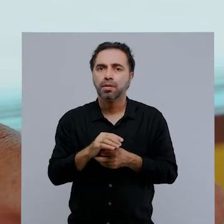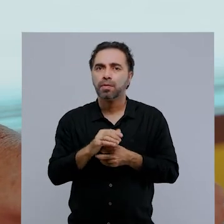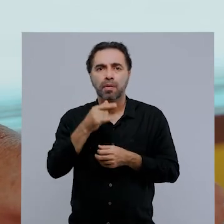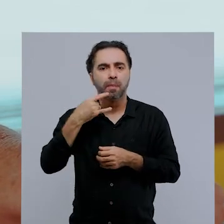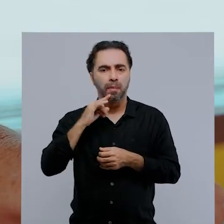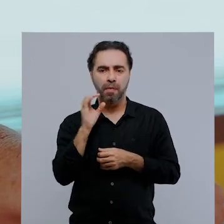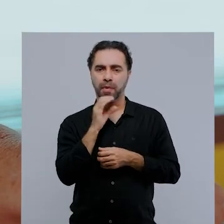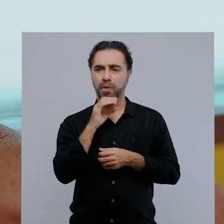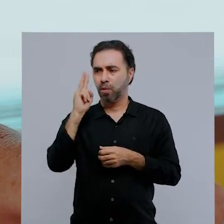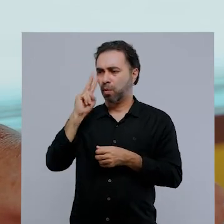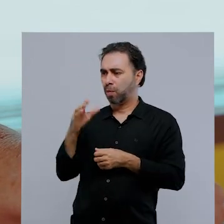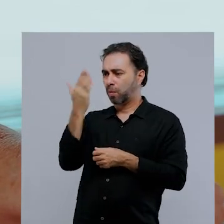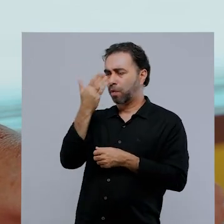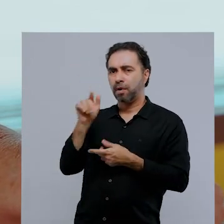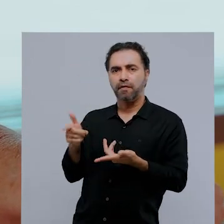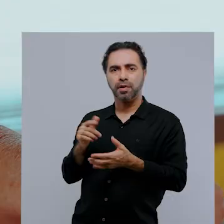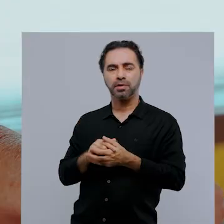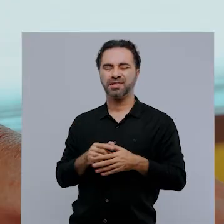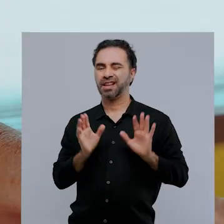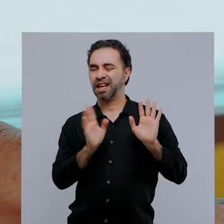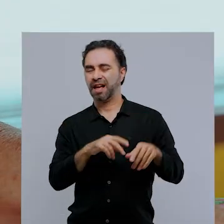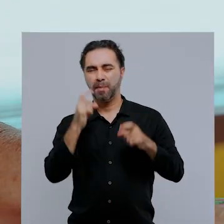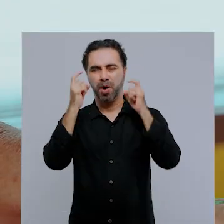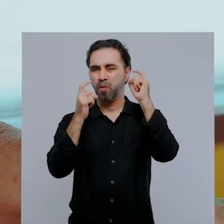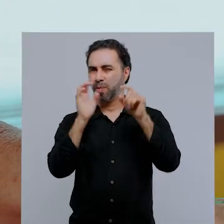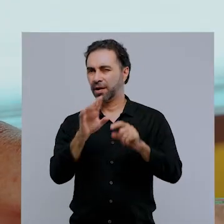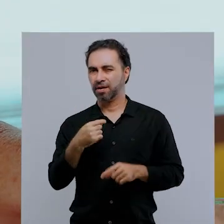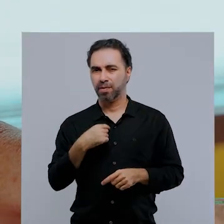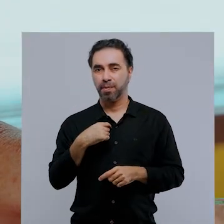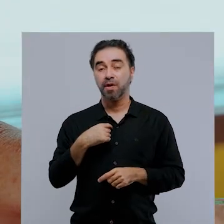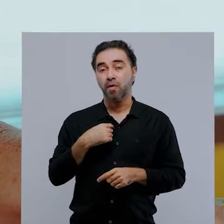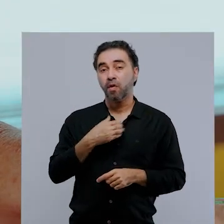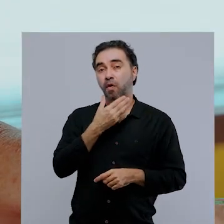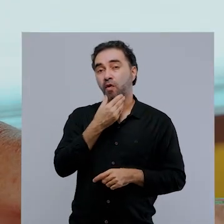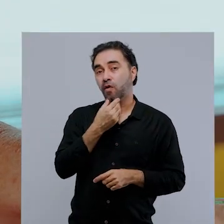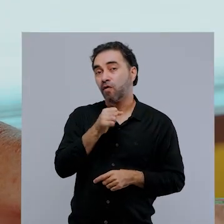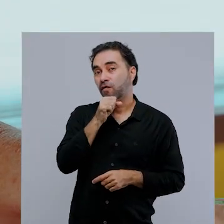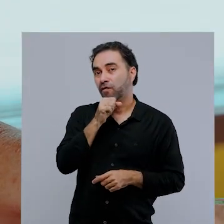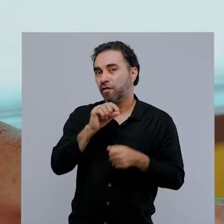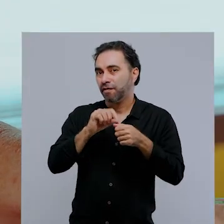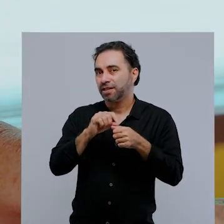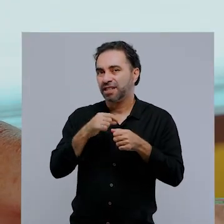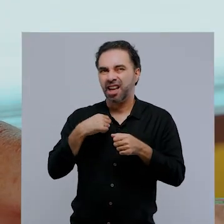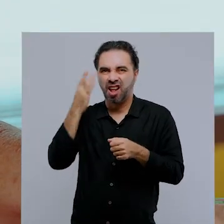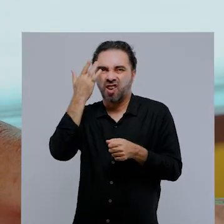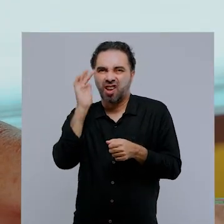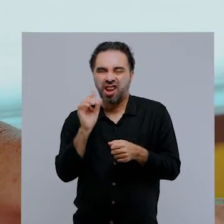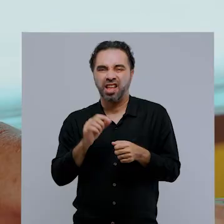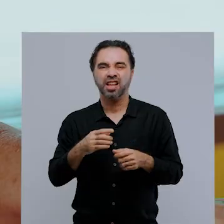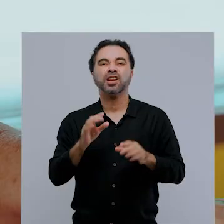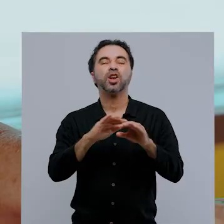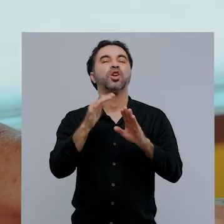eu nem nunca vi fazer. Ela, não esquenta não, dona Air. Meu avô fazia e eu nunca fiz, mas eu sei tudo do jeito que